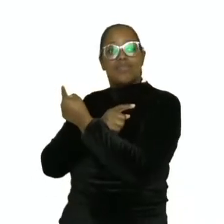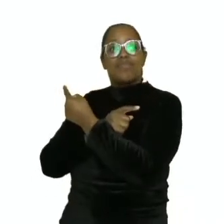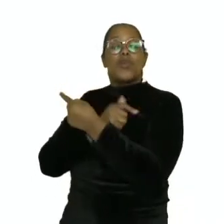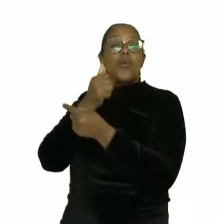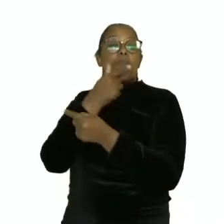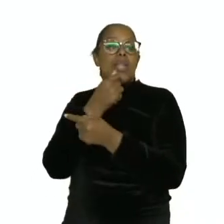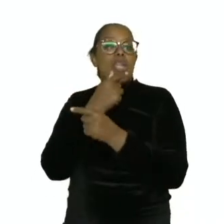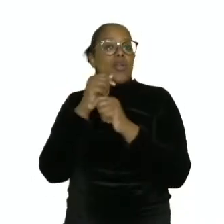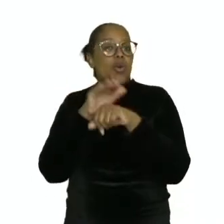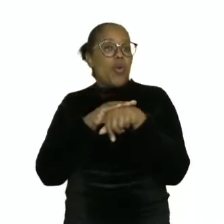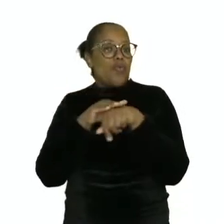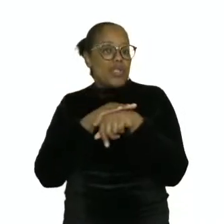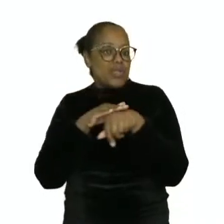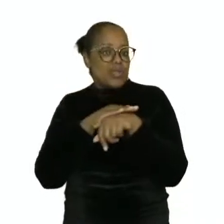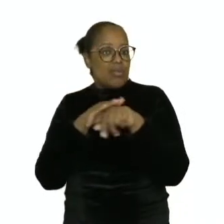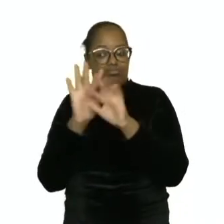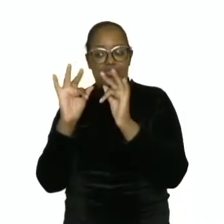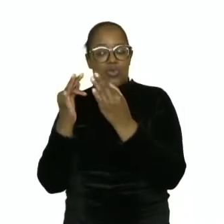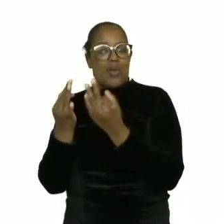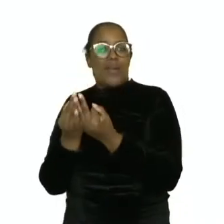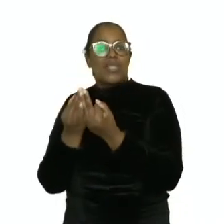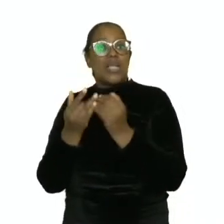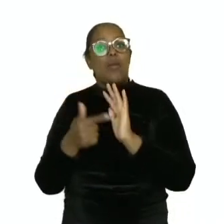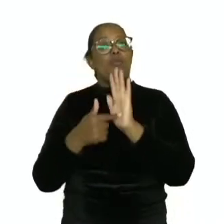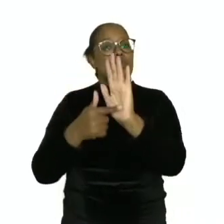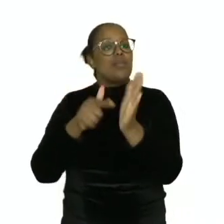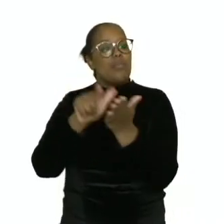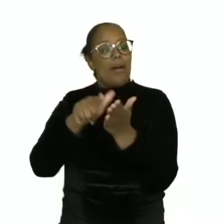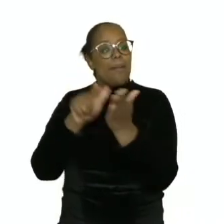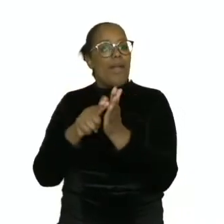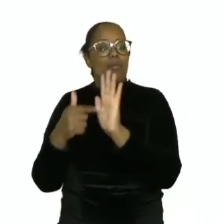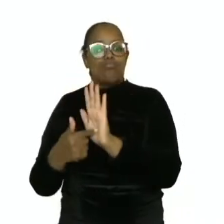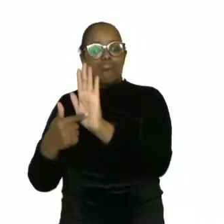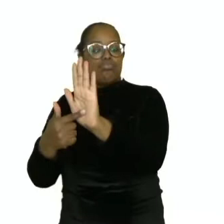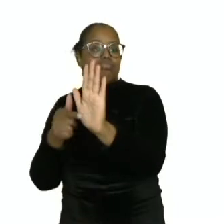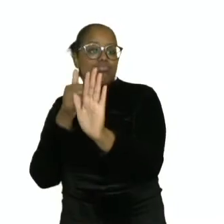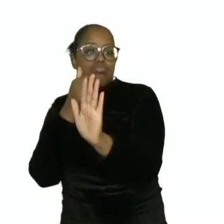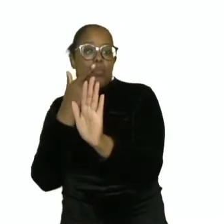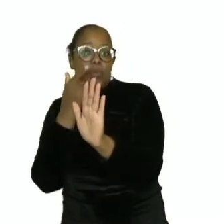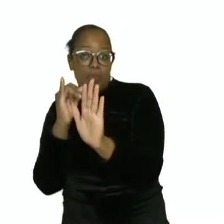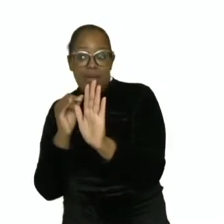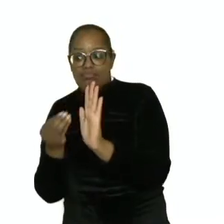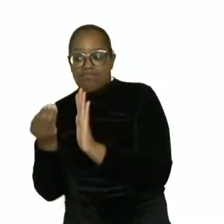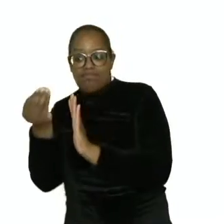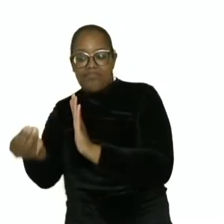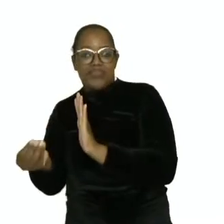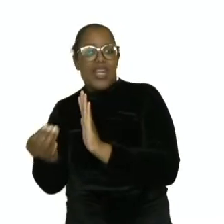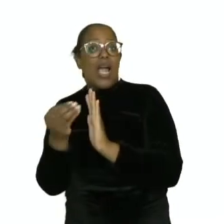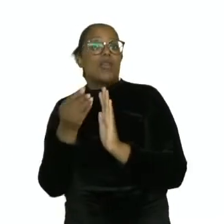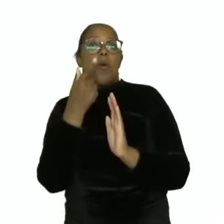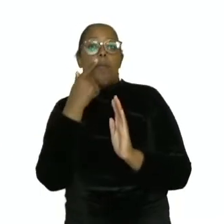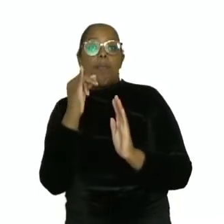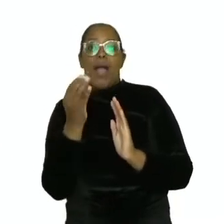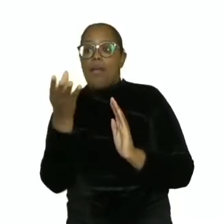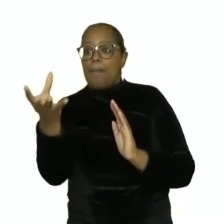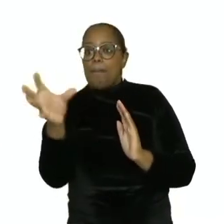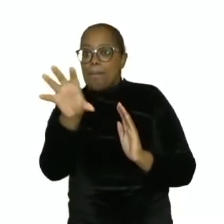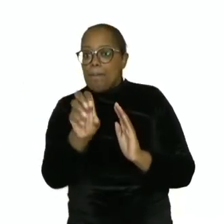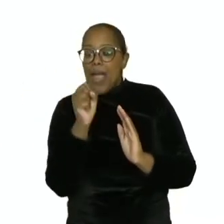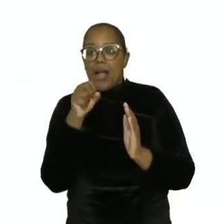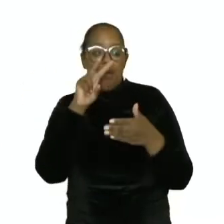indicando ali que o menino trouxe o bilhetinho escrito alguma coisa, entrega para o pai e quando o pai pega para ler aparece